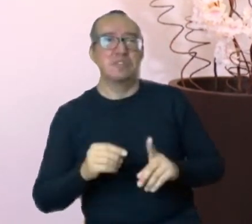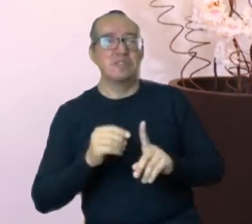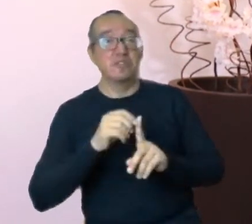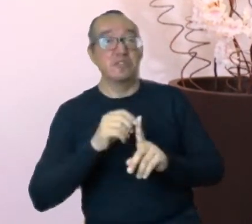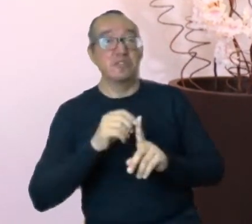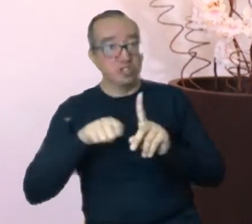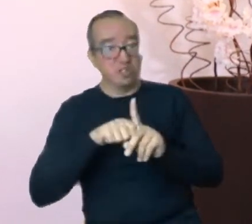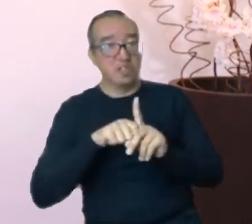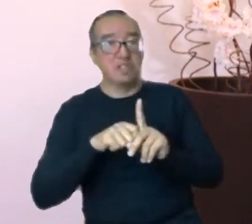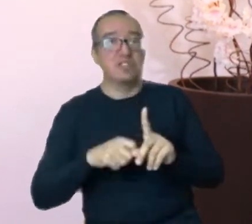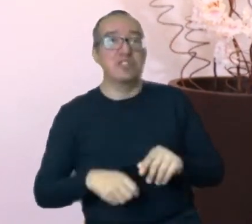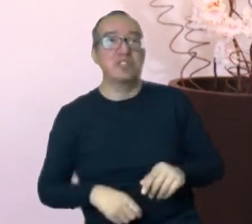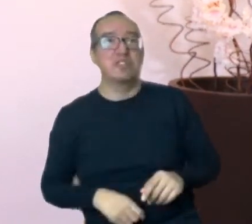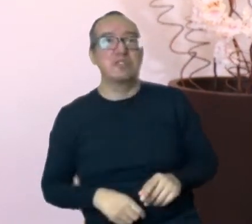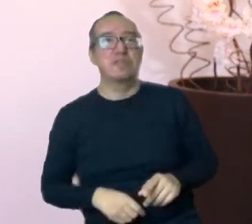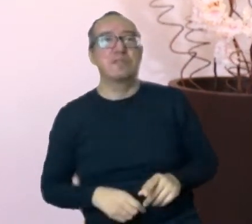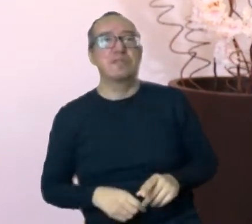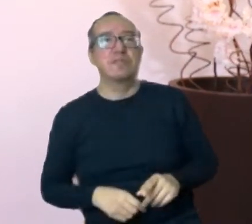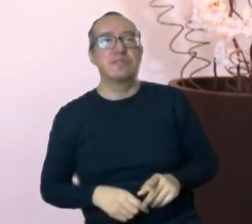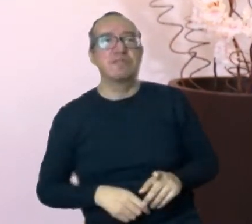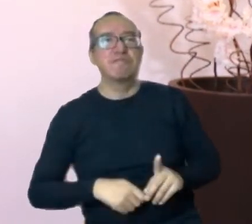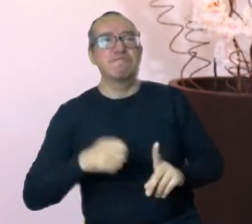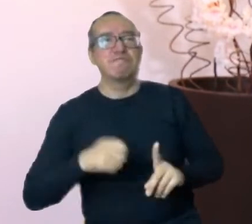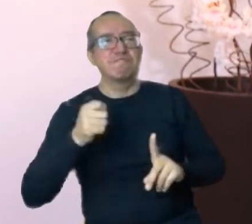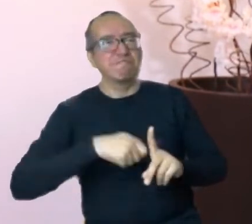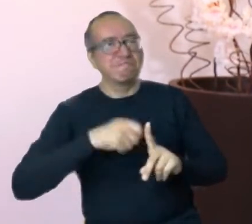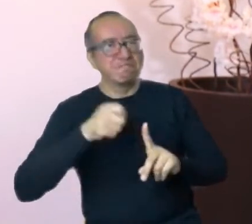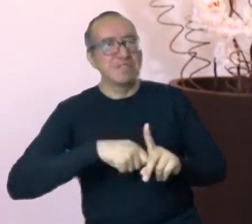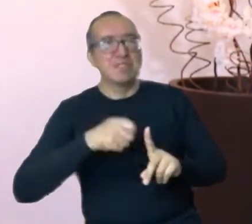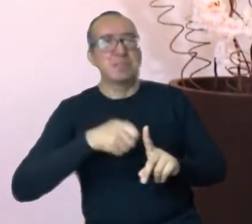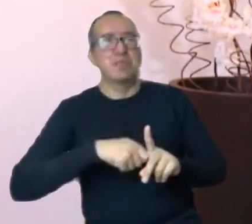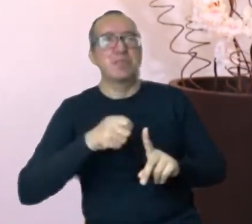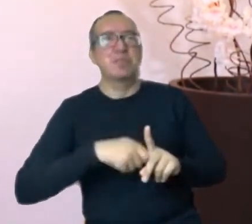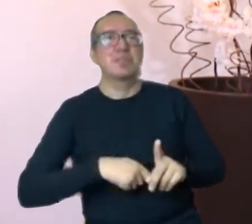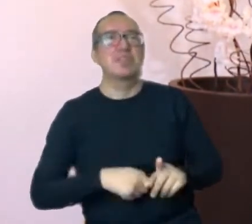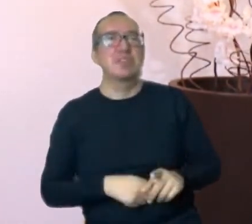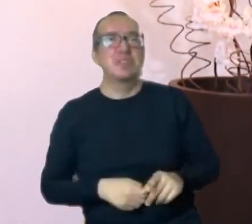860 mil famílias pobres em